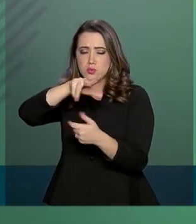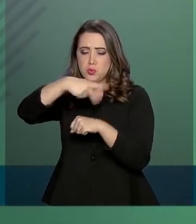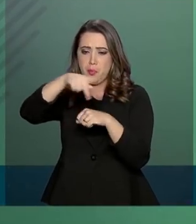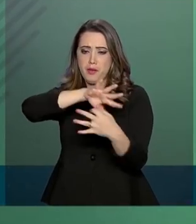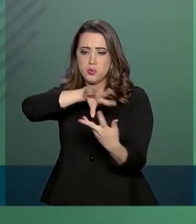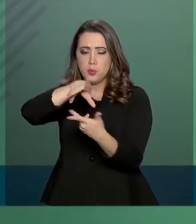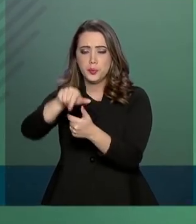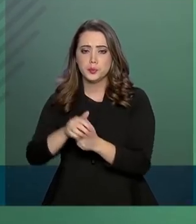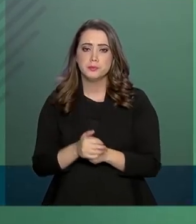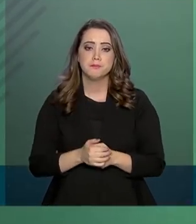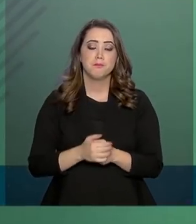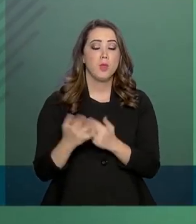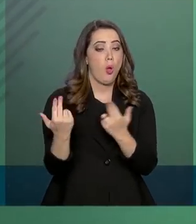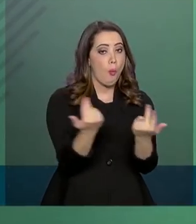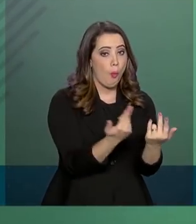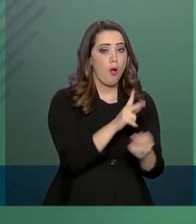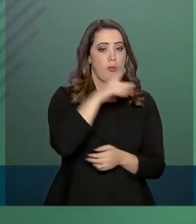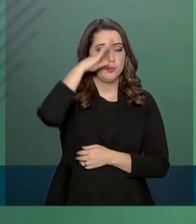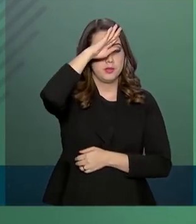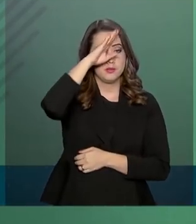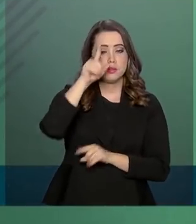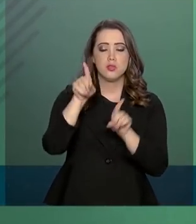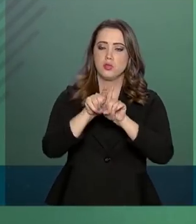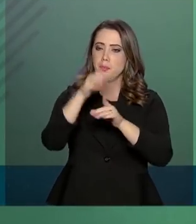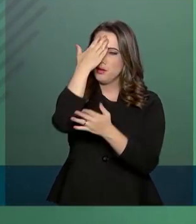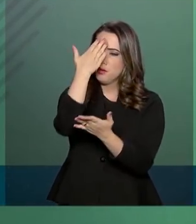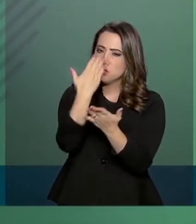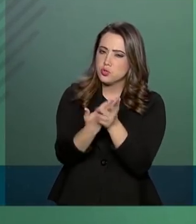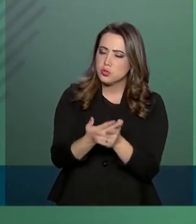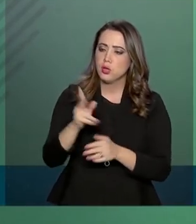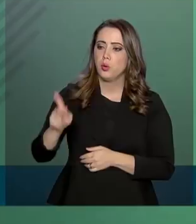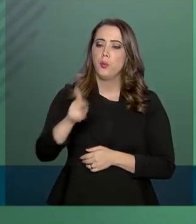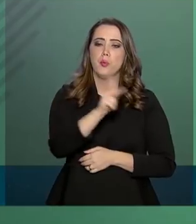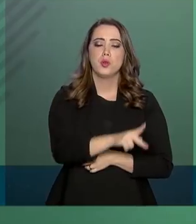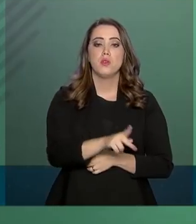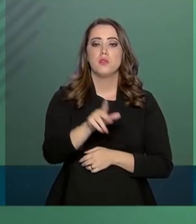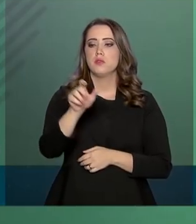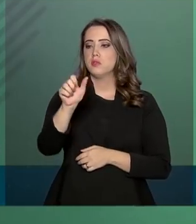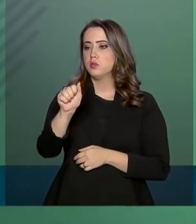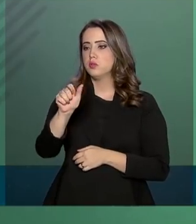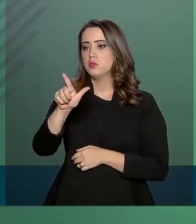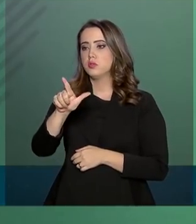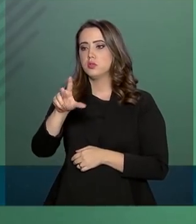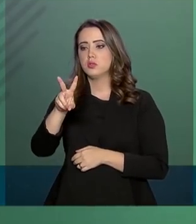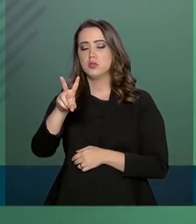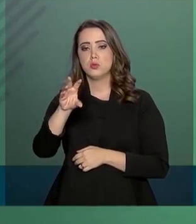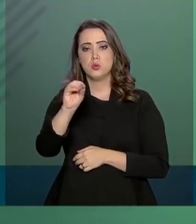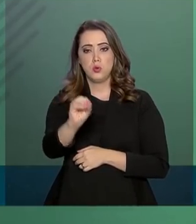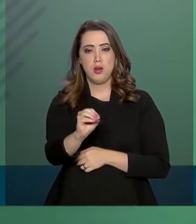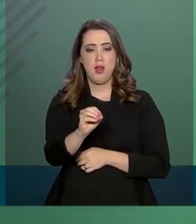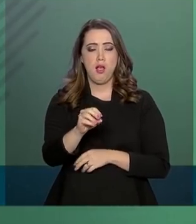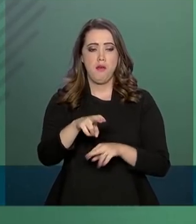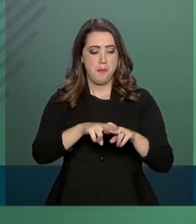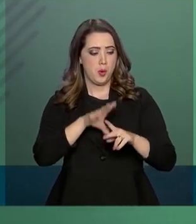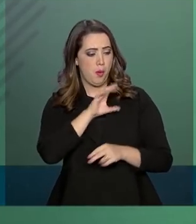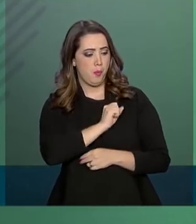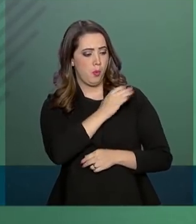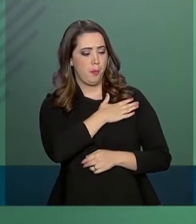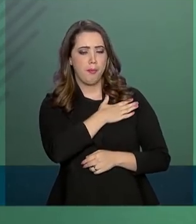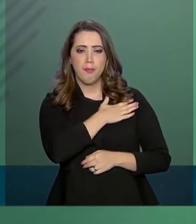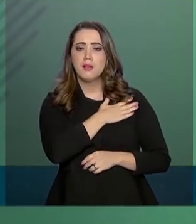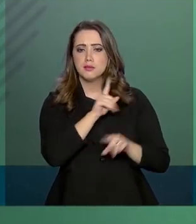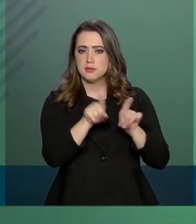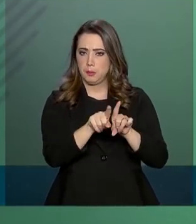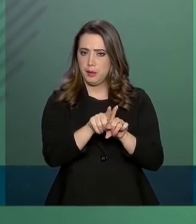igualmente o presidente tem convicção que o professor pelo seu espírito patriótico está tentando